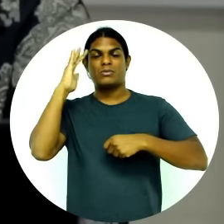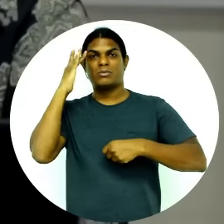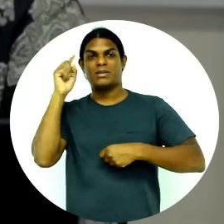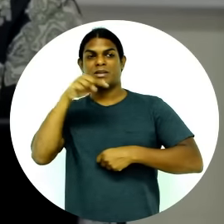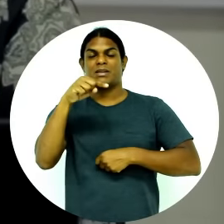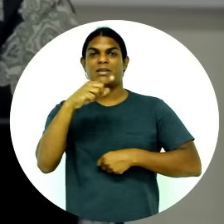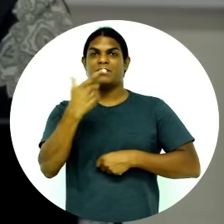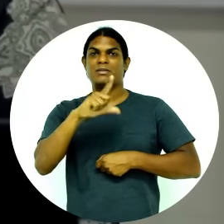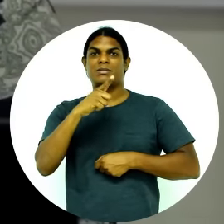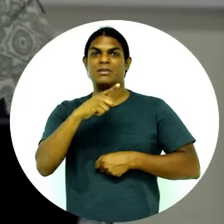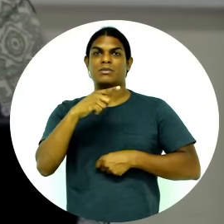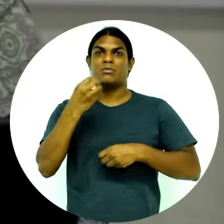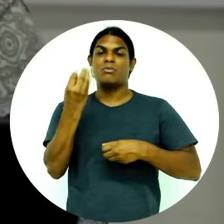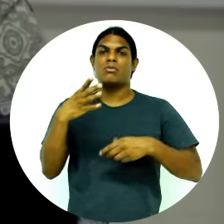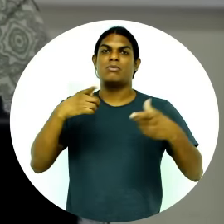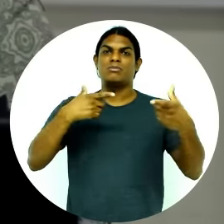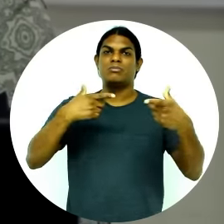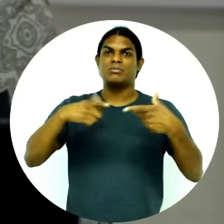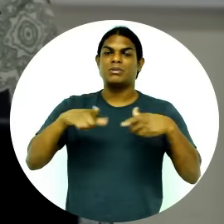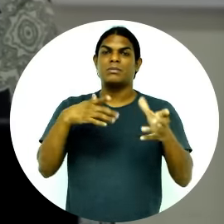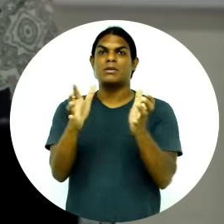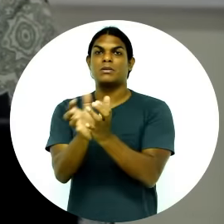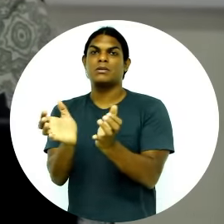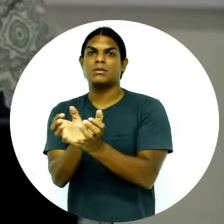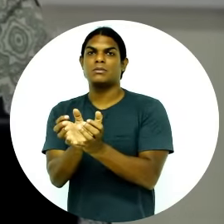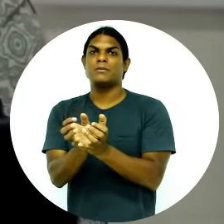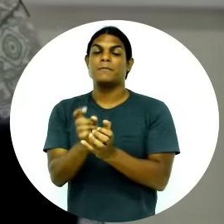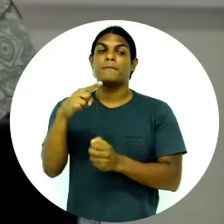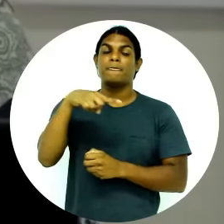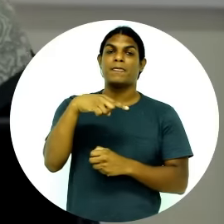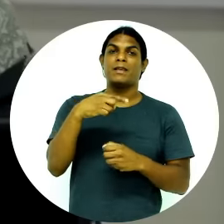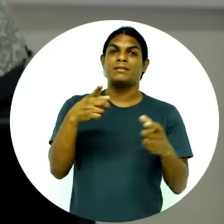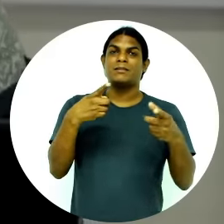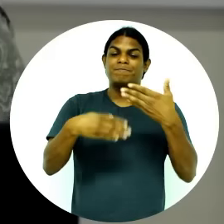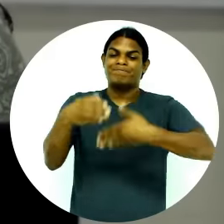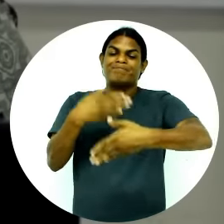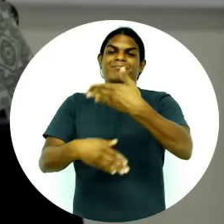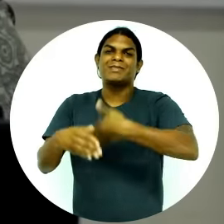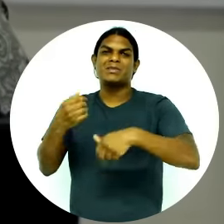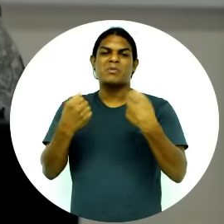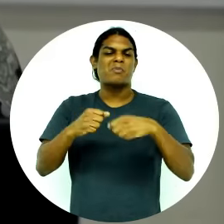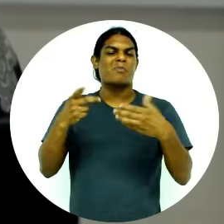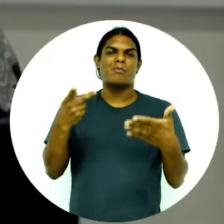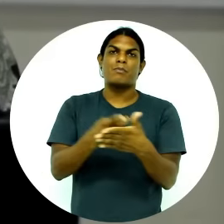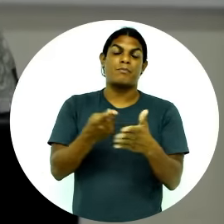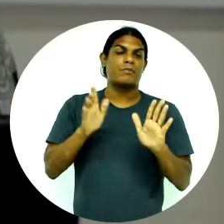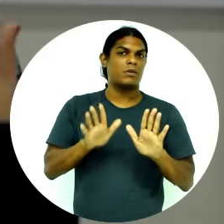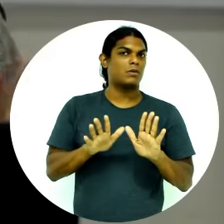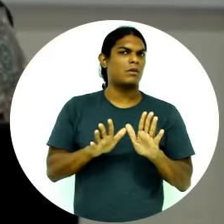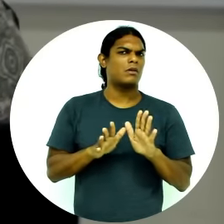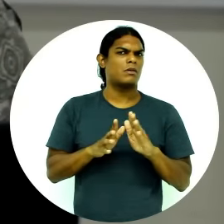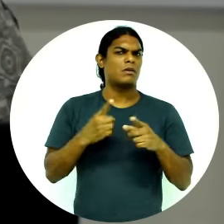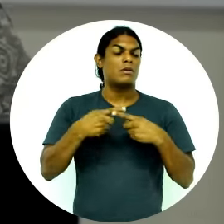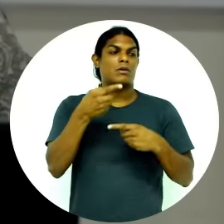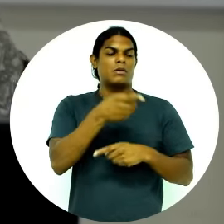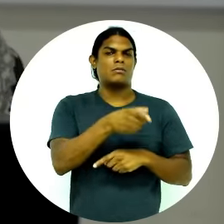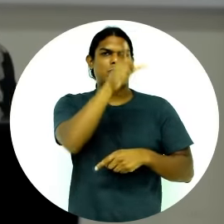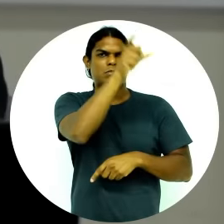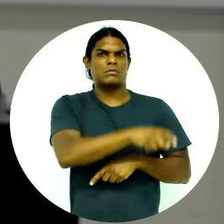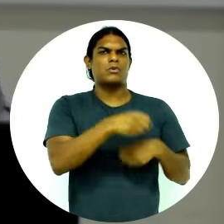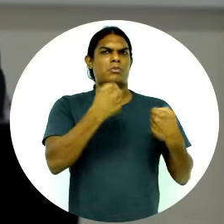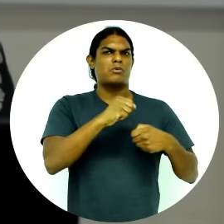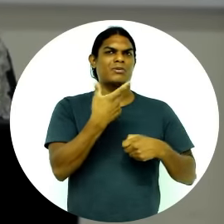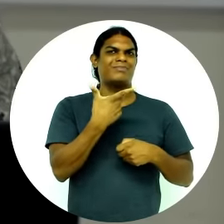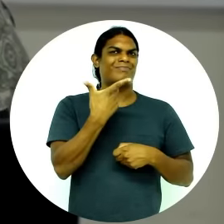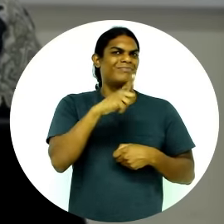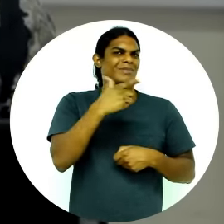próxima característica. Ou seja, um exemplo simples. Vamos supor que eu esteja avaliando um subordinado